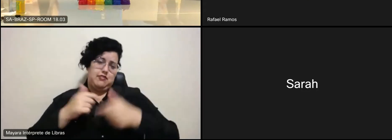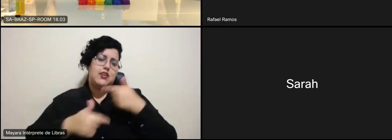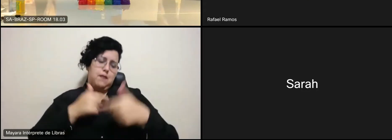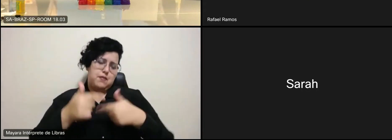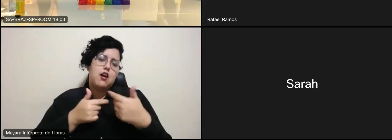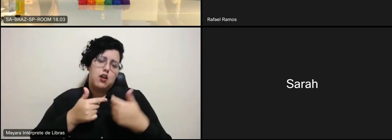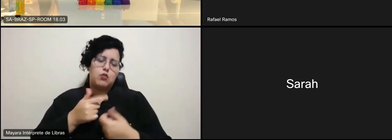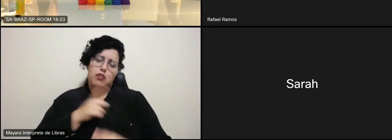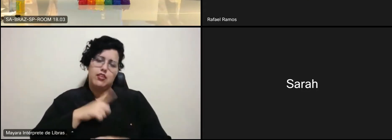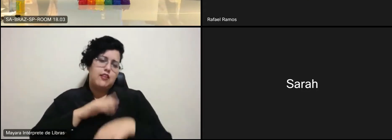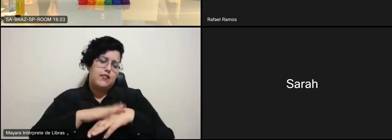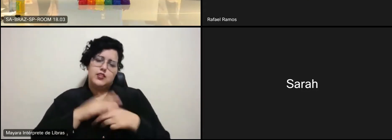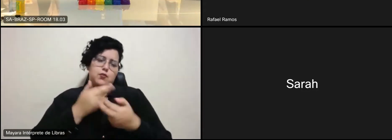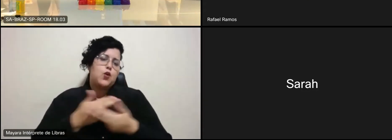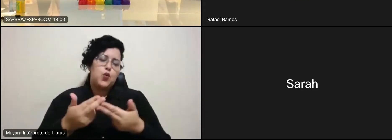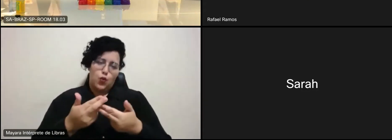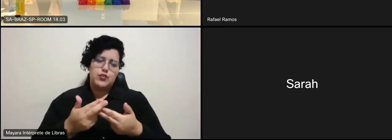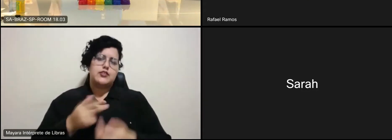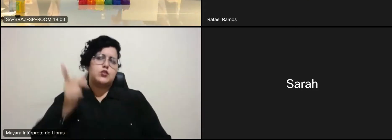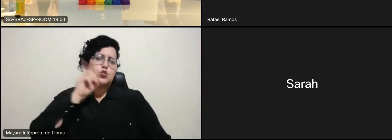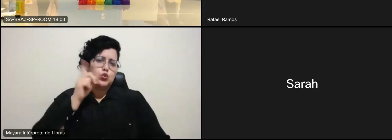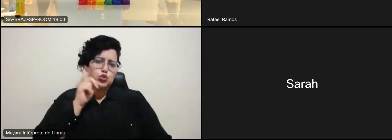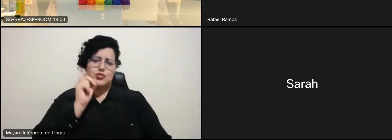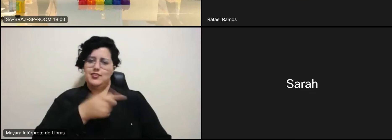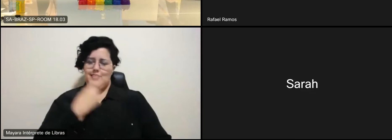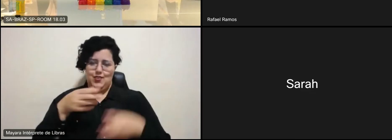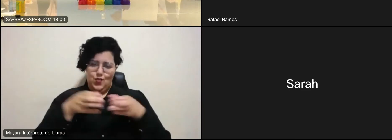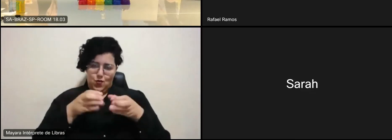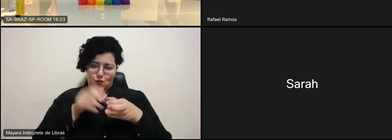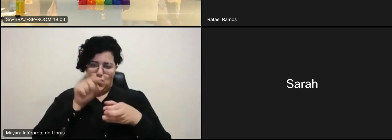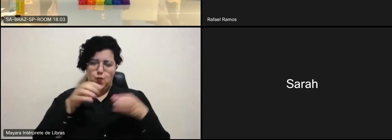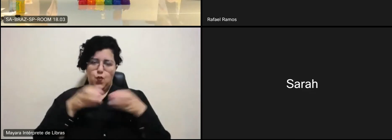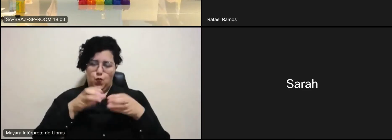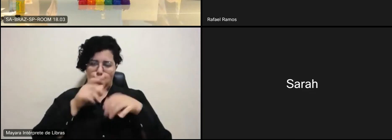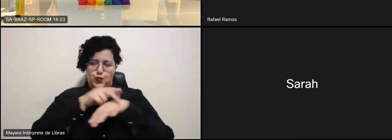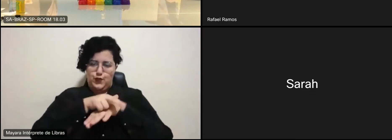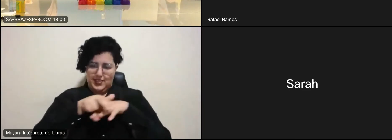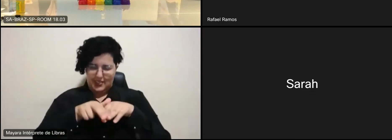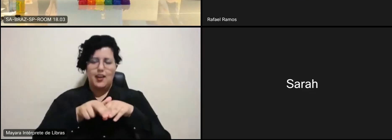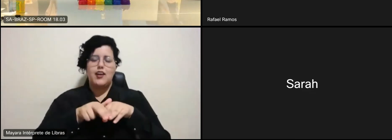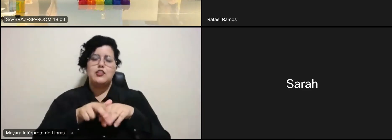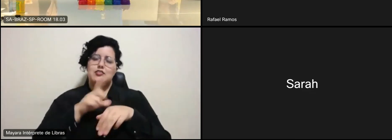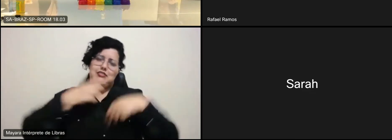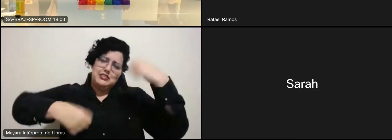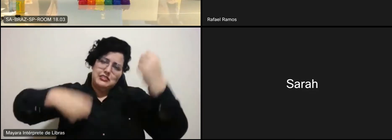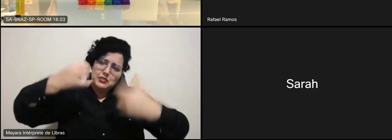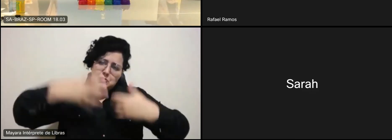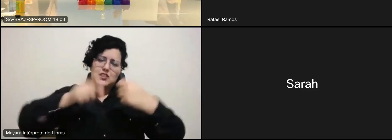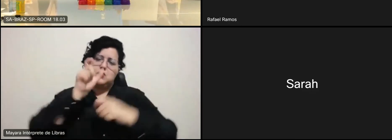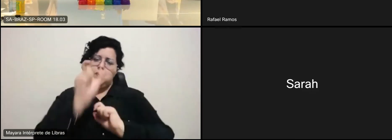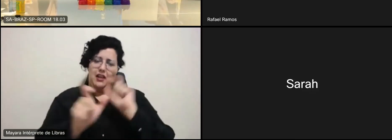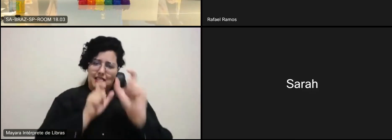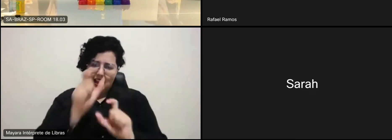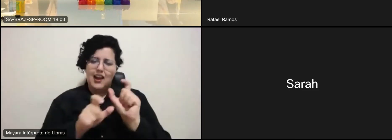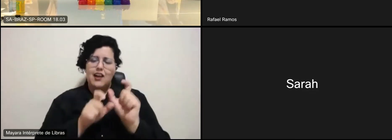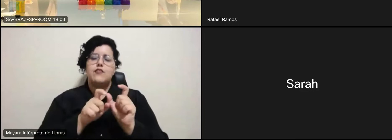aqui alguma coisa. A gente está todo dia reunido aqui com um grupo de diversidade com o Pride falando sobre isso, explicando os termos. A gente vai falar